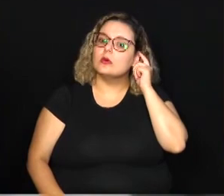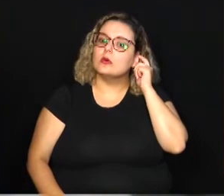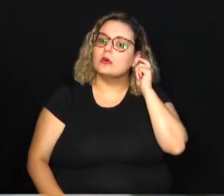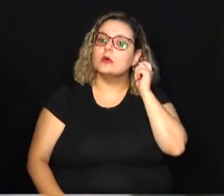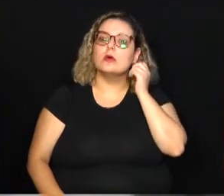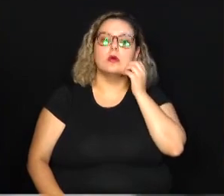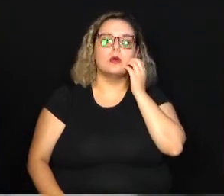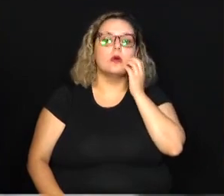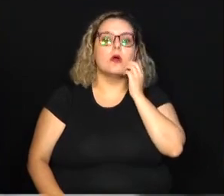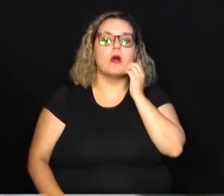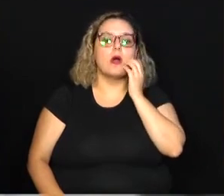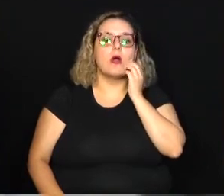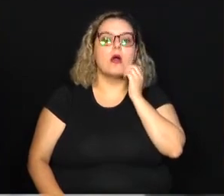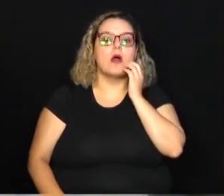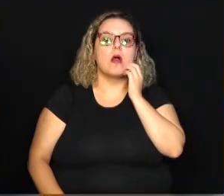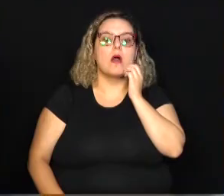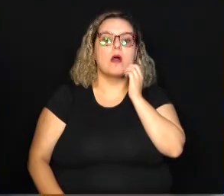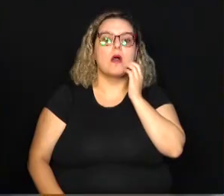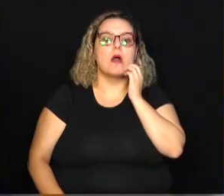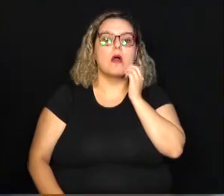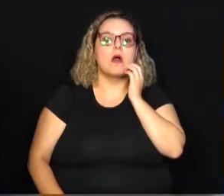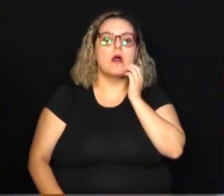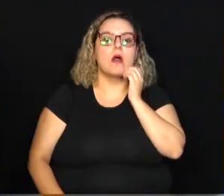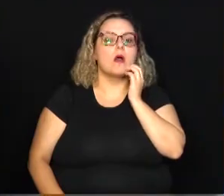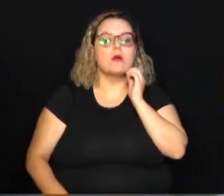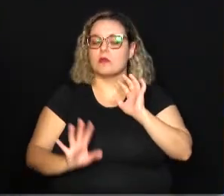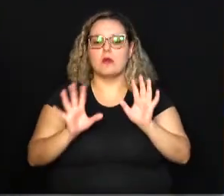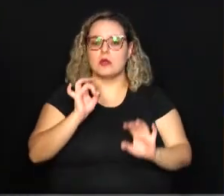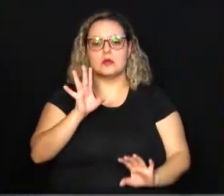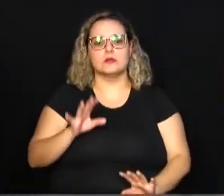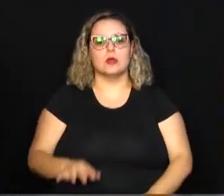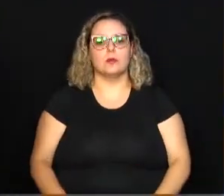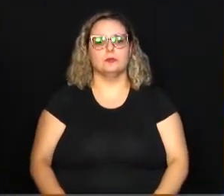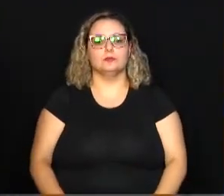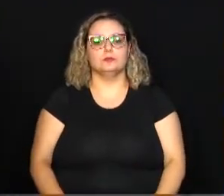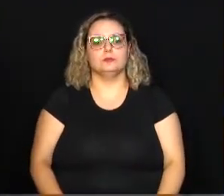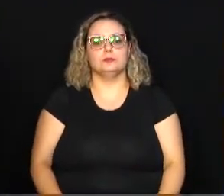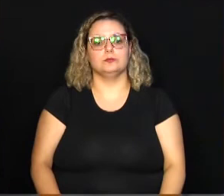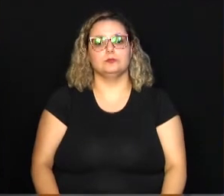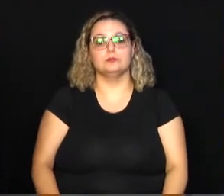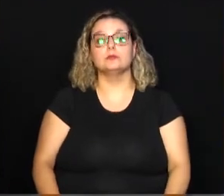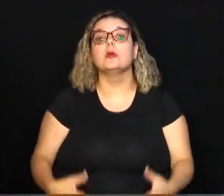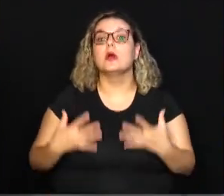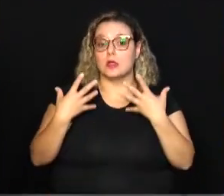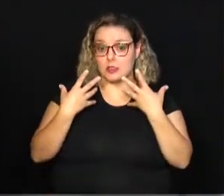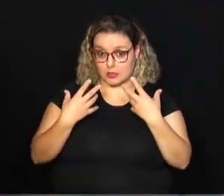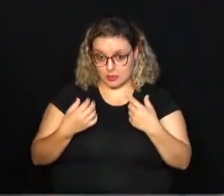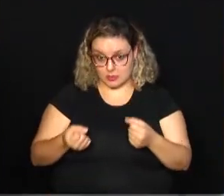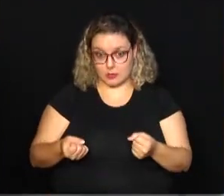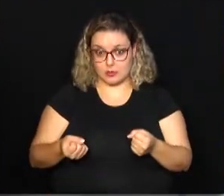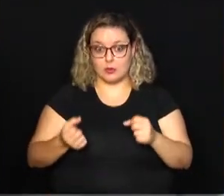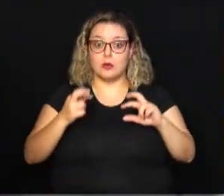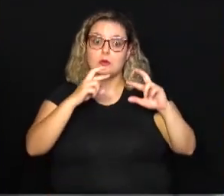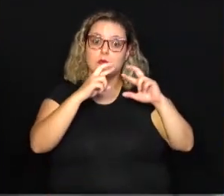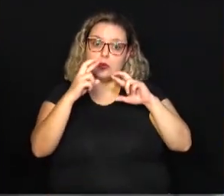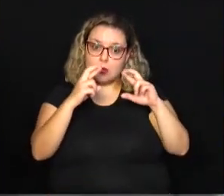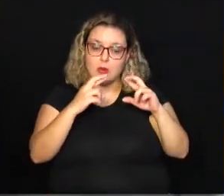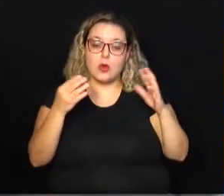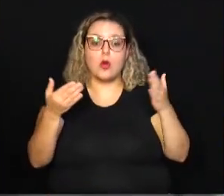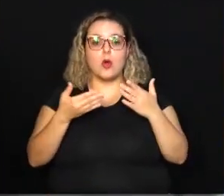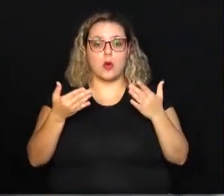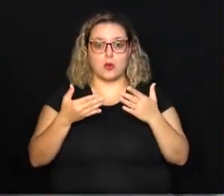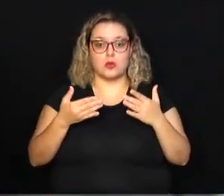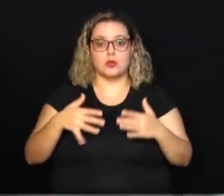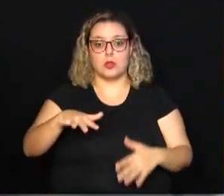sobre isso. Desculpe, tem mais alguma coisa? Posso fazer um comentário sobre isso? É isso. Obrigado. Seguinte, recebemos isso daí, fomos averiguar. Hoje, a rede